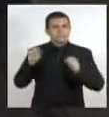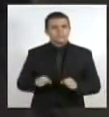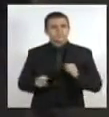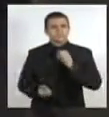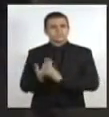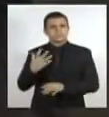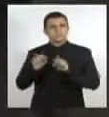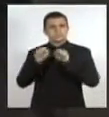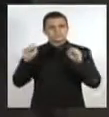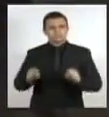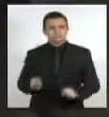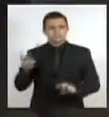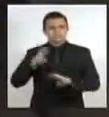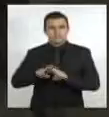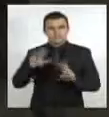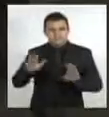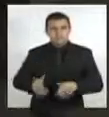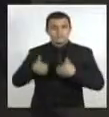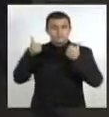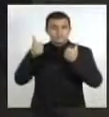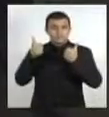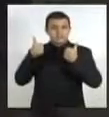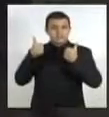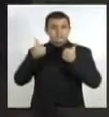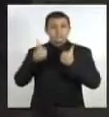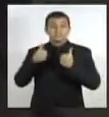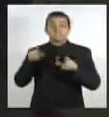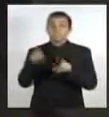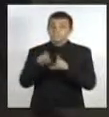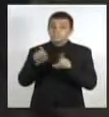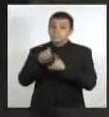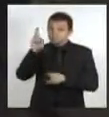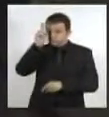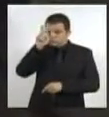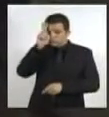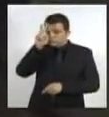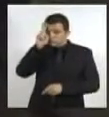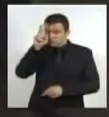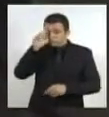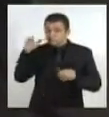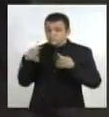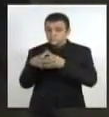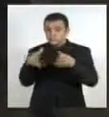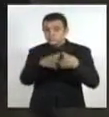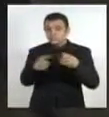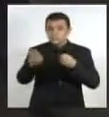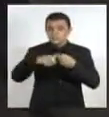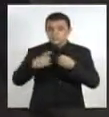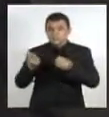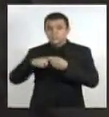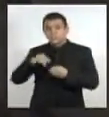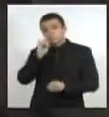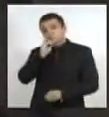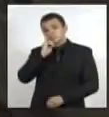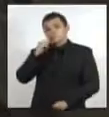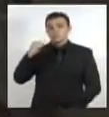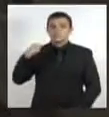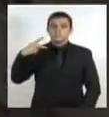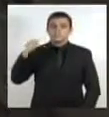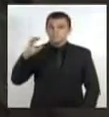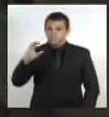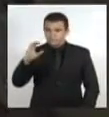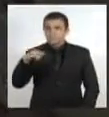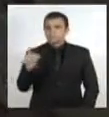penitenciário cada vez melhor, ainda levando em consideração parceiros como é a PAC, que a gente sabe